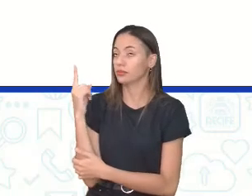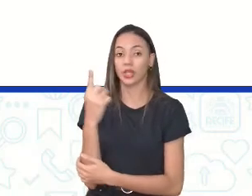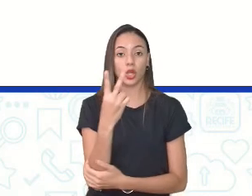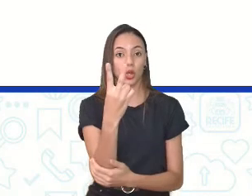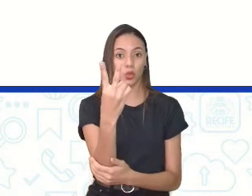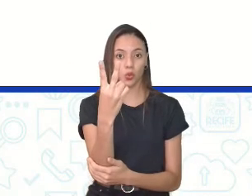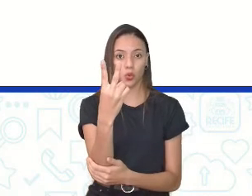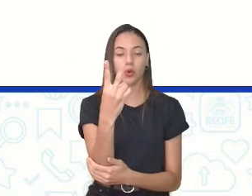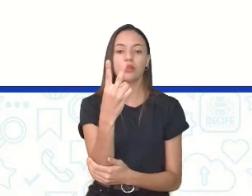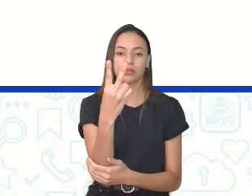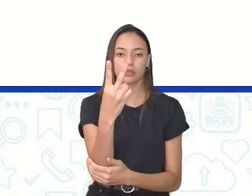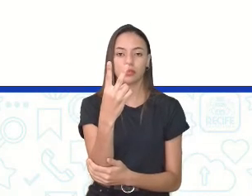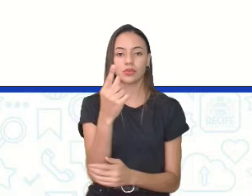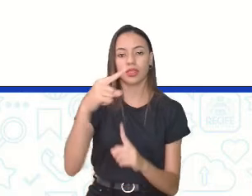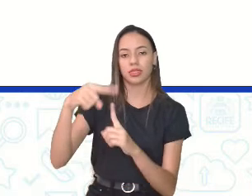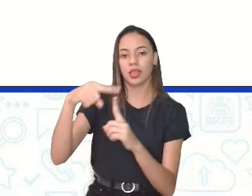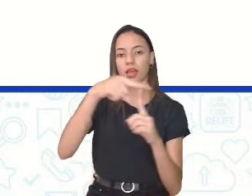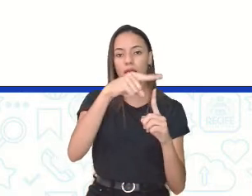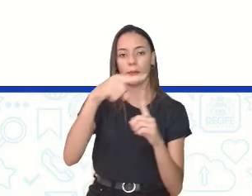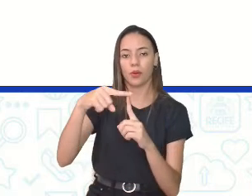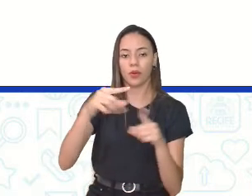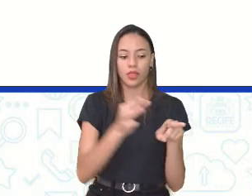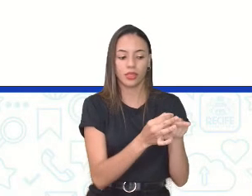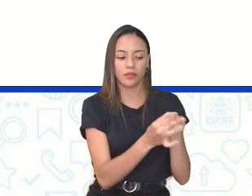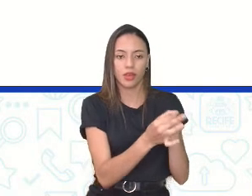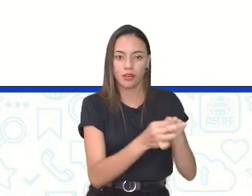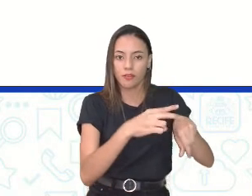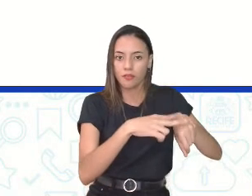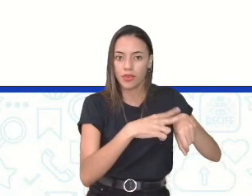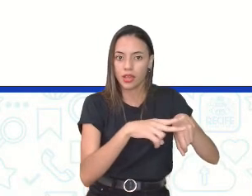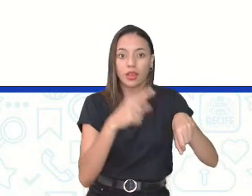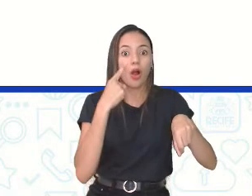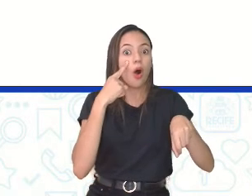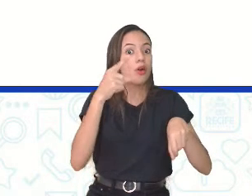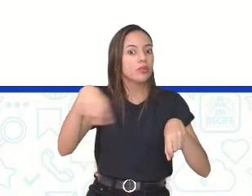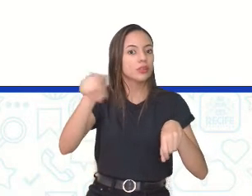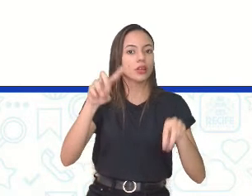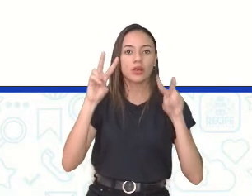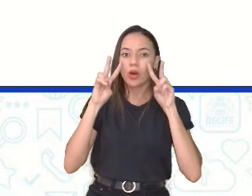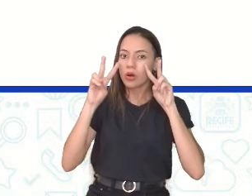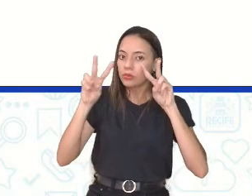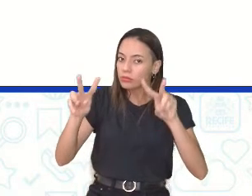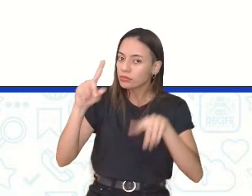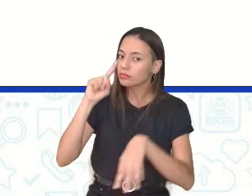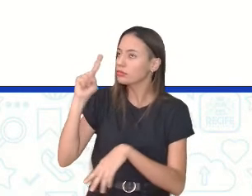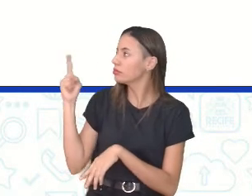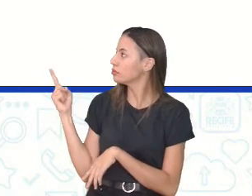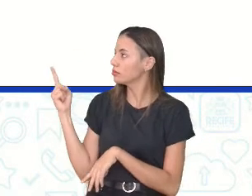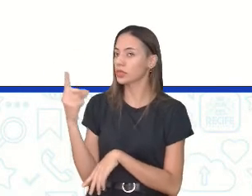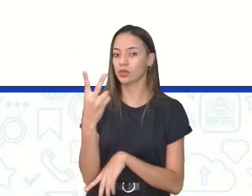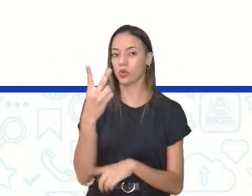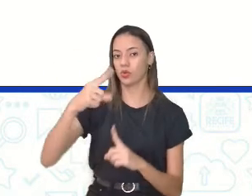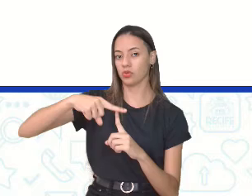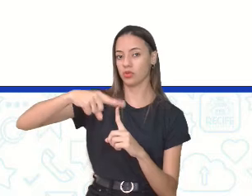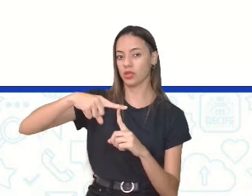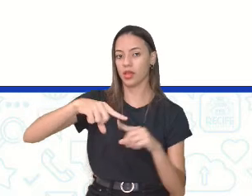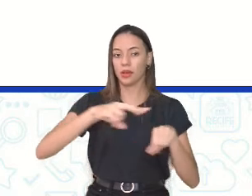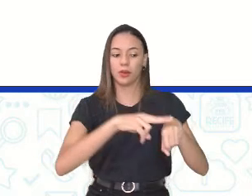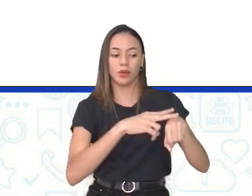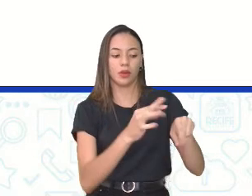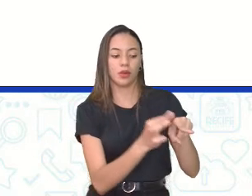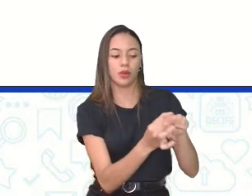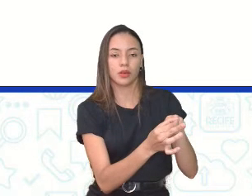2 variedades de ervilha. Todo mundo ligado aí na tela agora, né? Temos 2 variedades de ervilha.